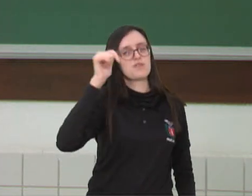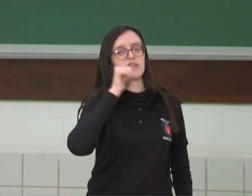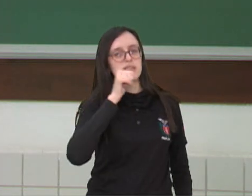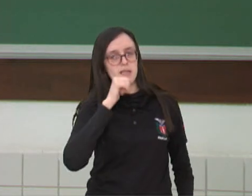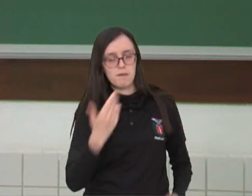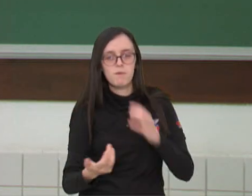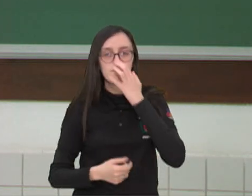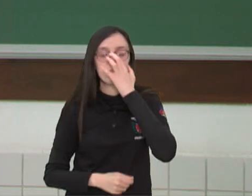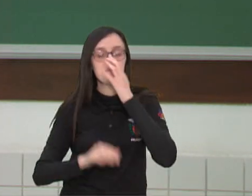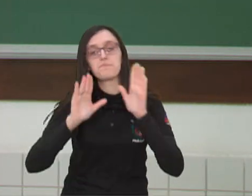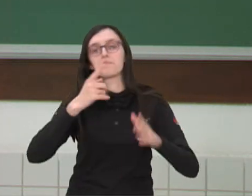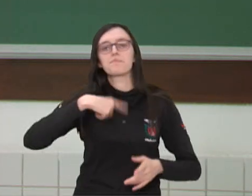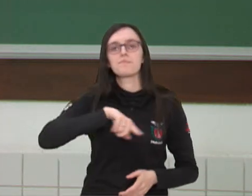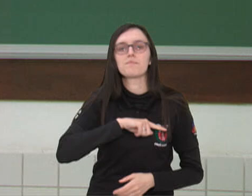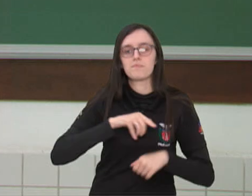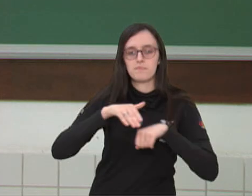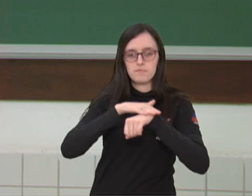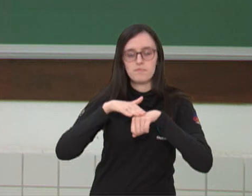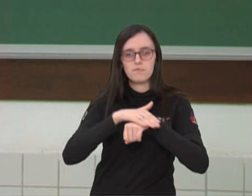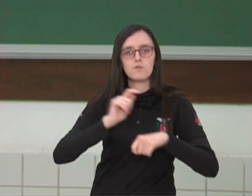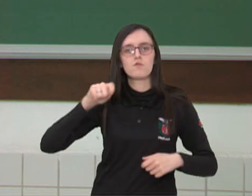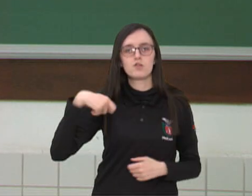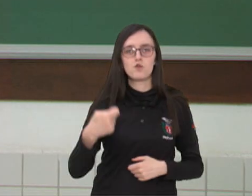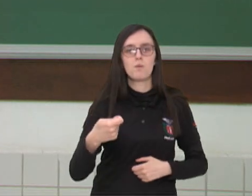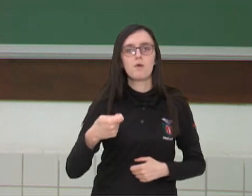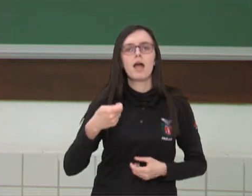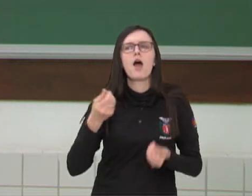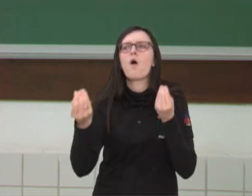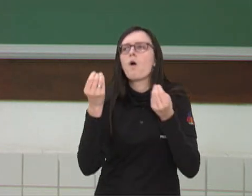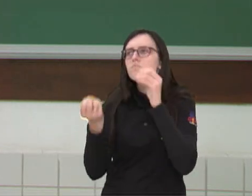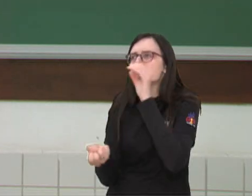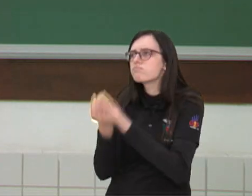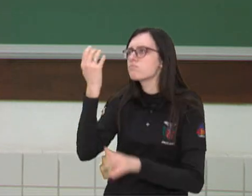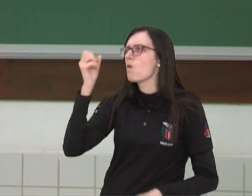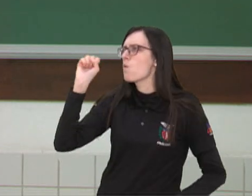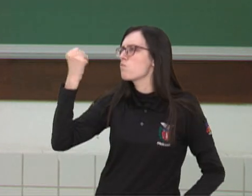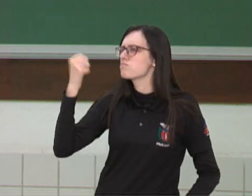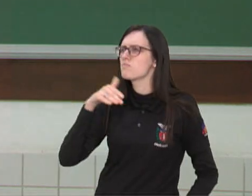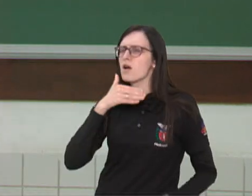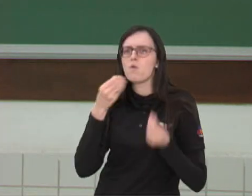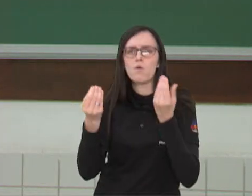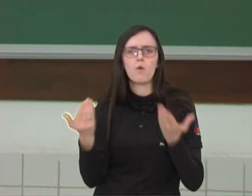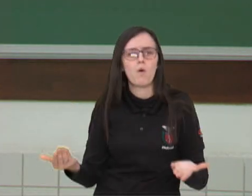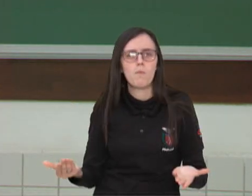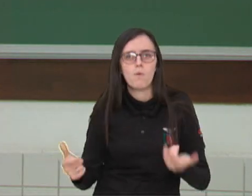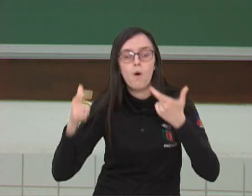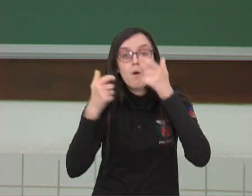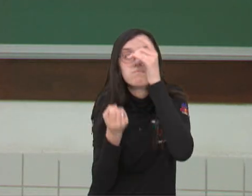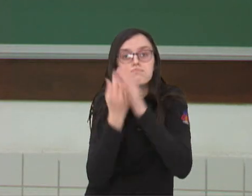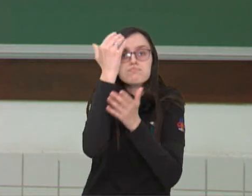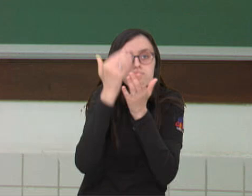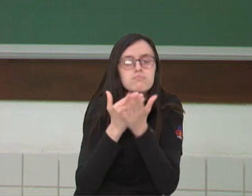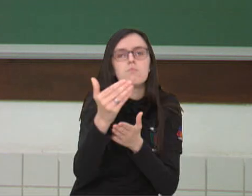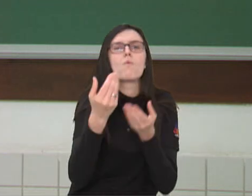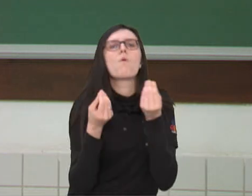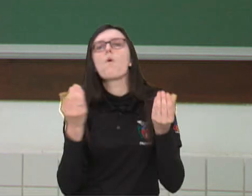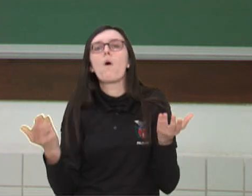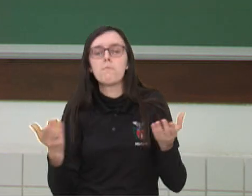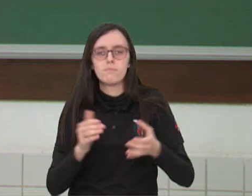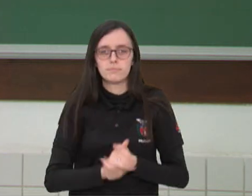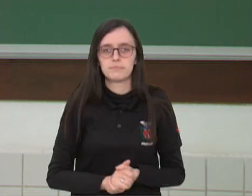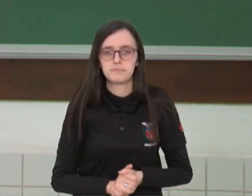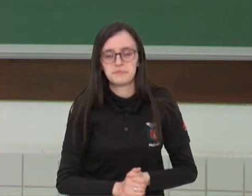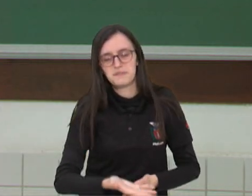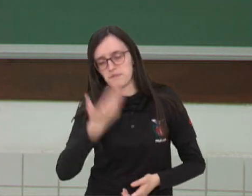Mulher. Então, a gente vai conversar sobre de onde vem essa data, 8 de março. Onde surgiu isso? Como